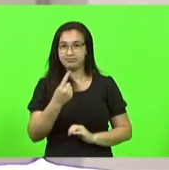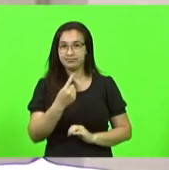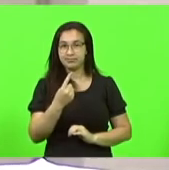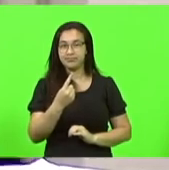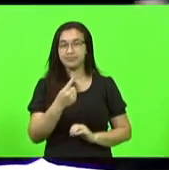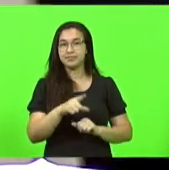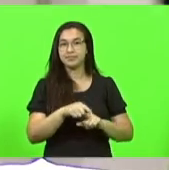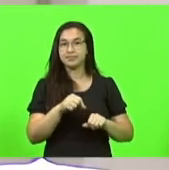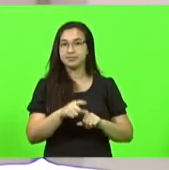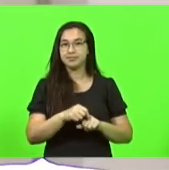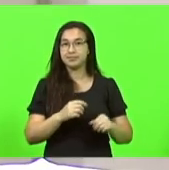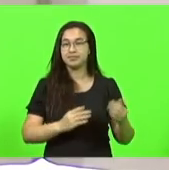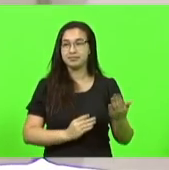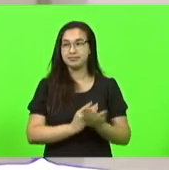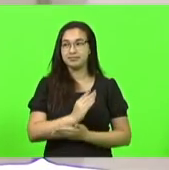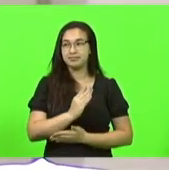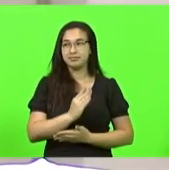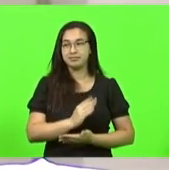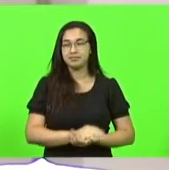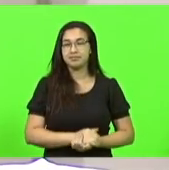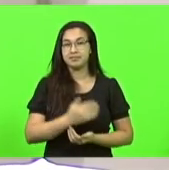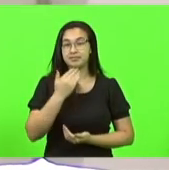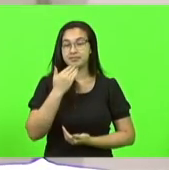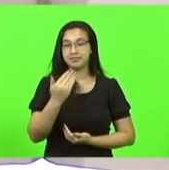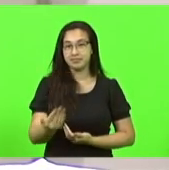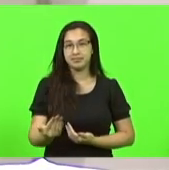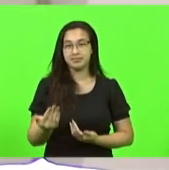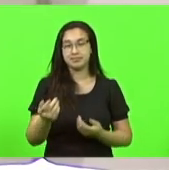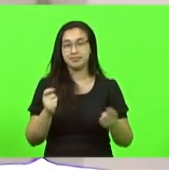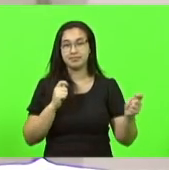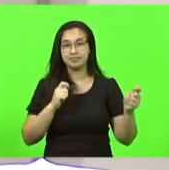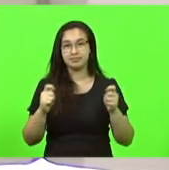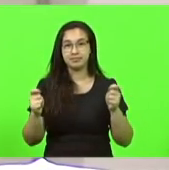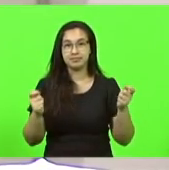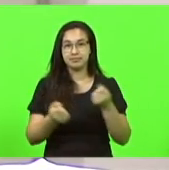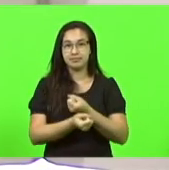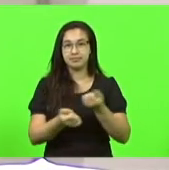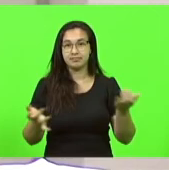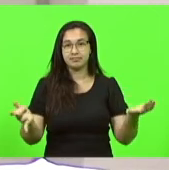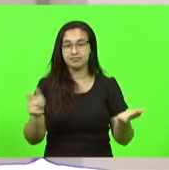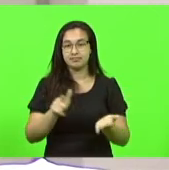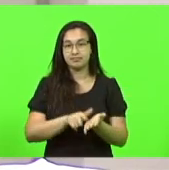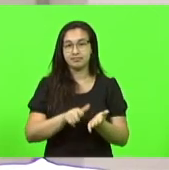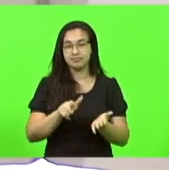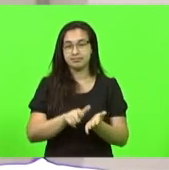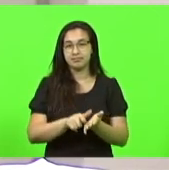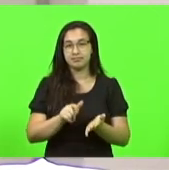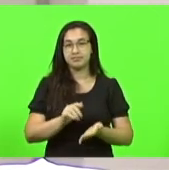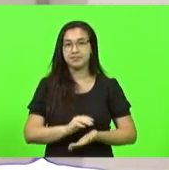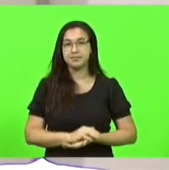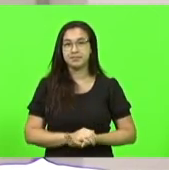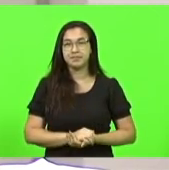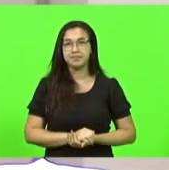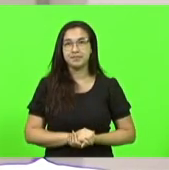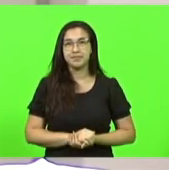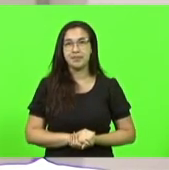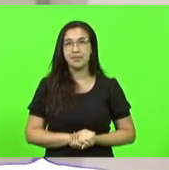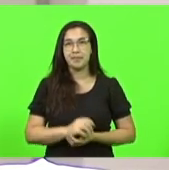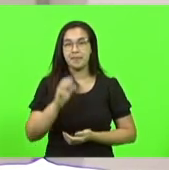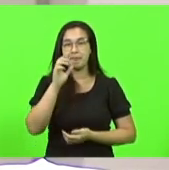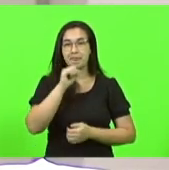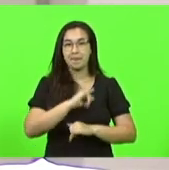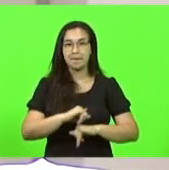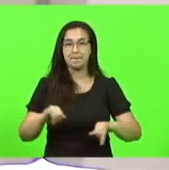dou as atas por aprovada. Solicito a assessoria que proceda à distribuição do expediente. Em breves